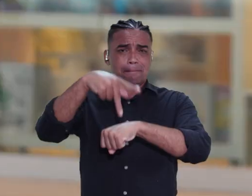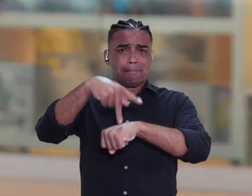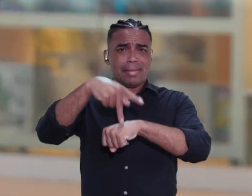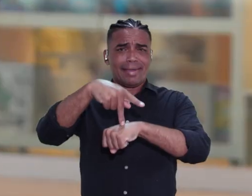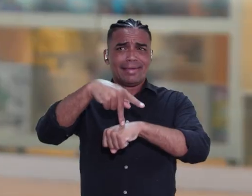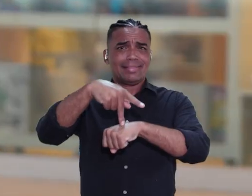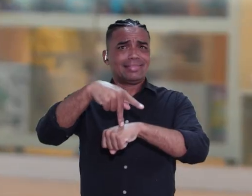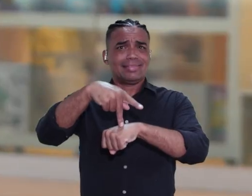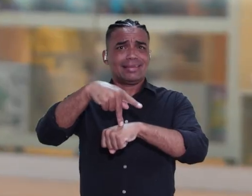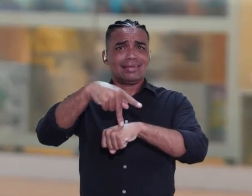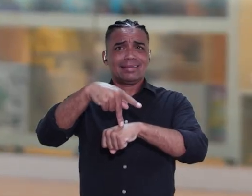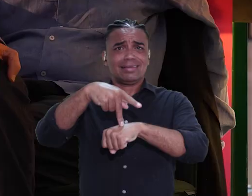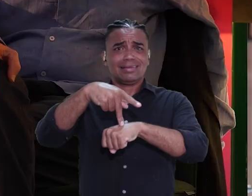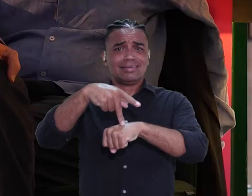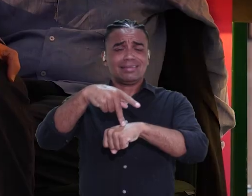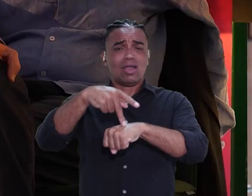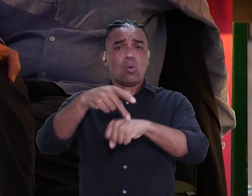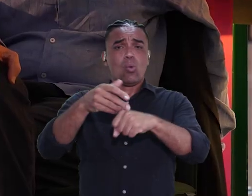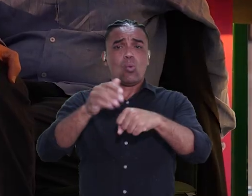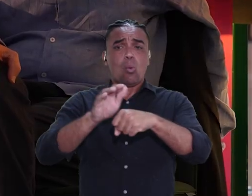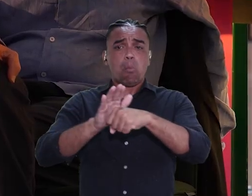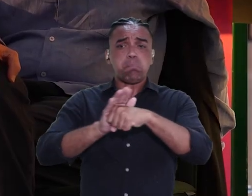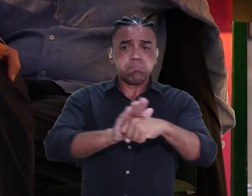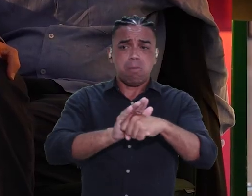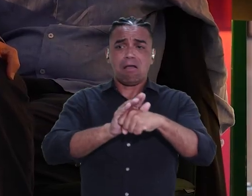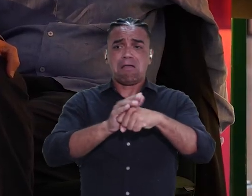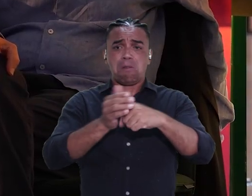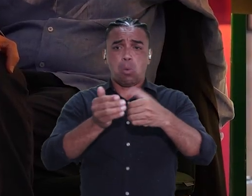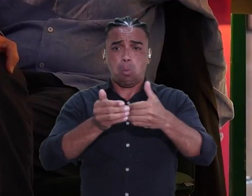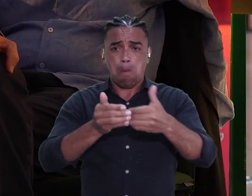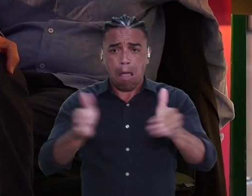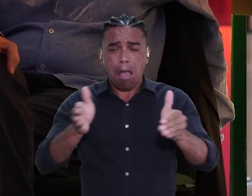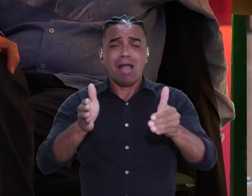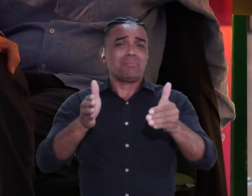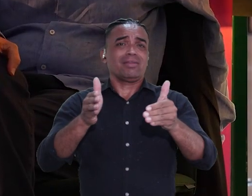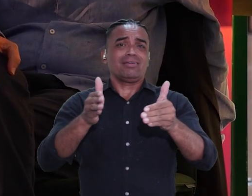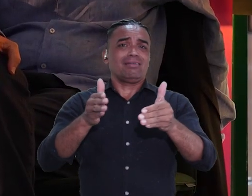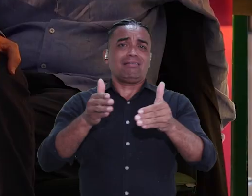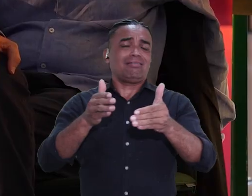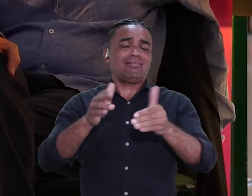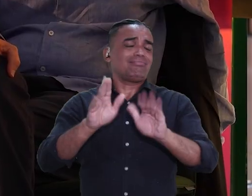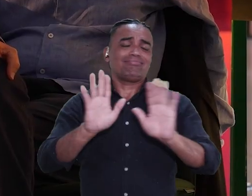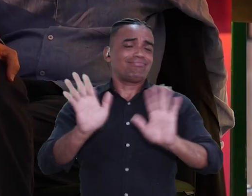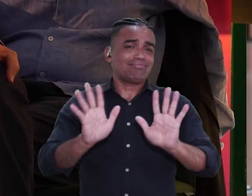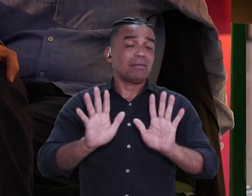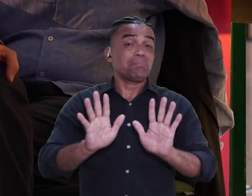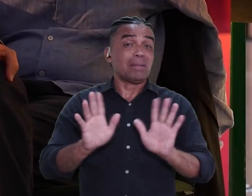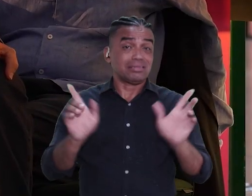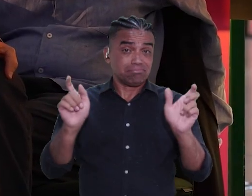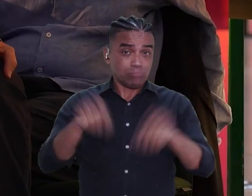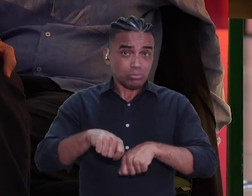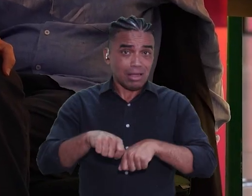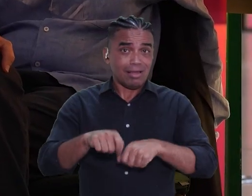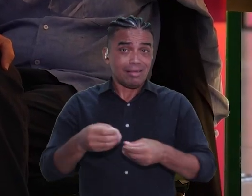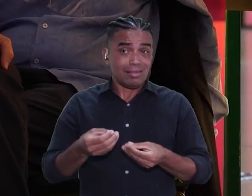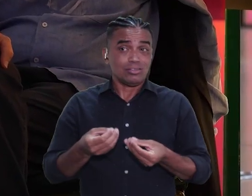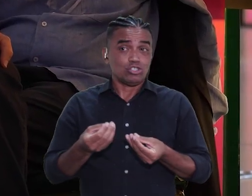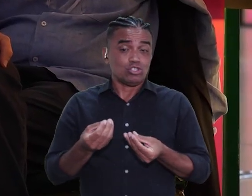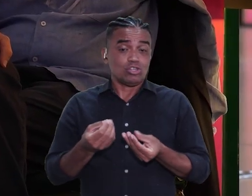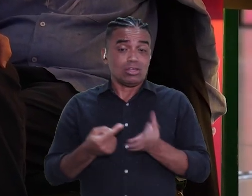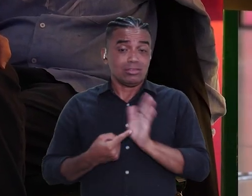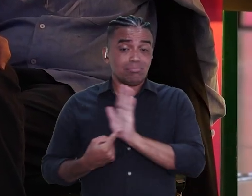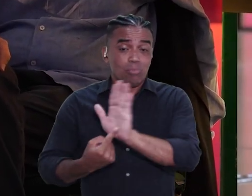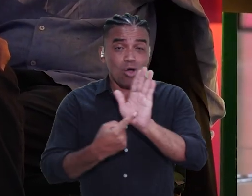que ela não se abre nem se afasta, não é? Mas dá a ele a possibilidade de fazer esse